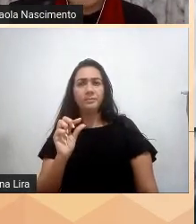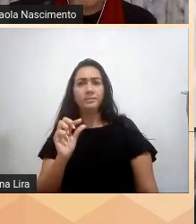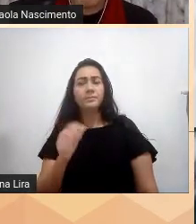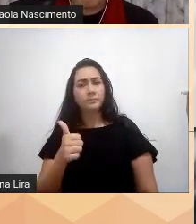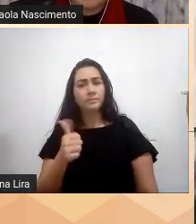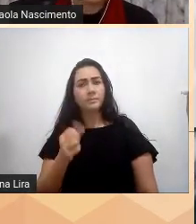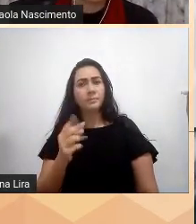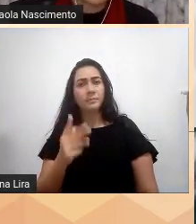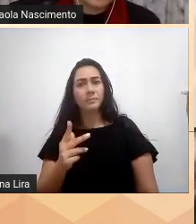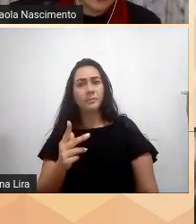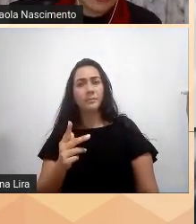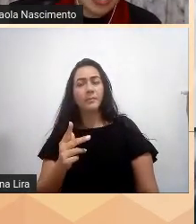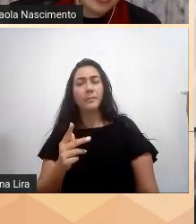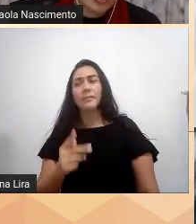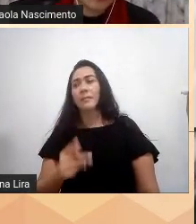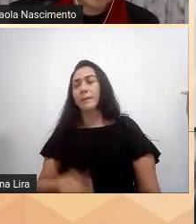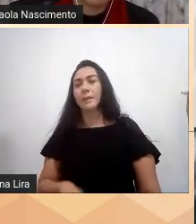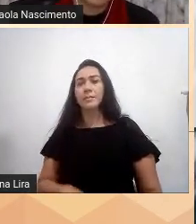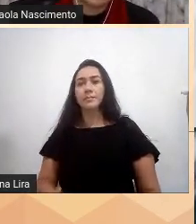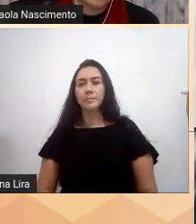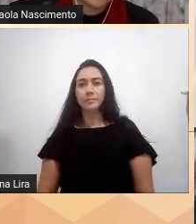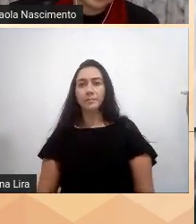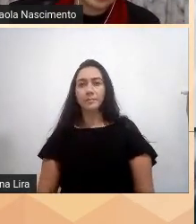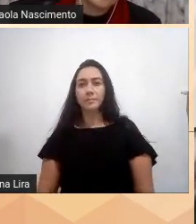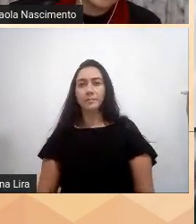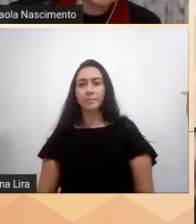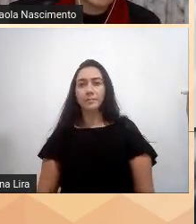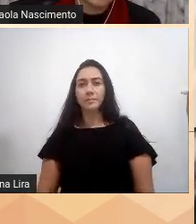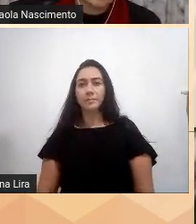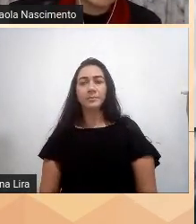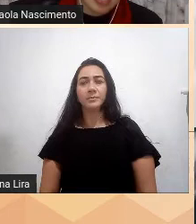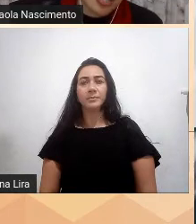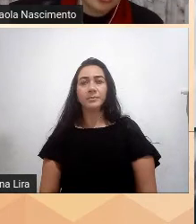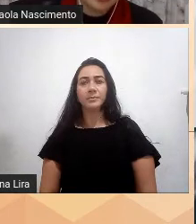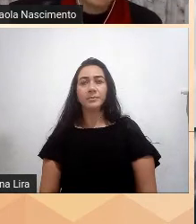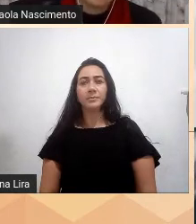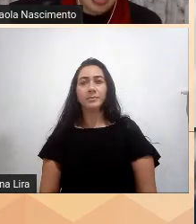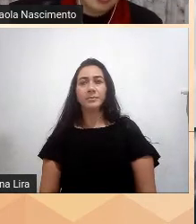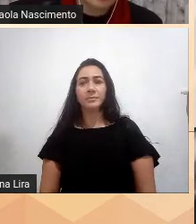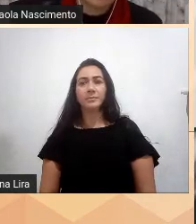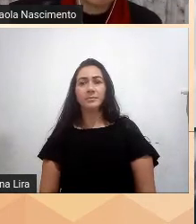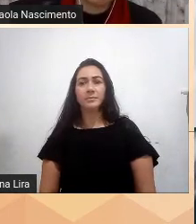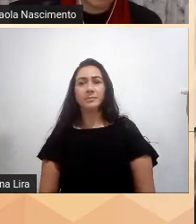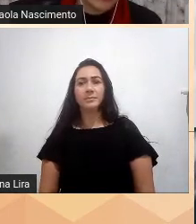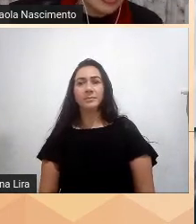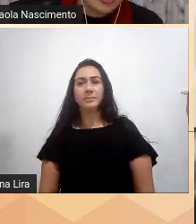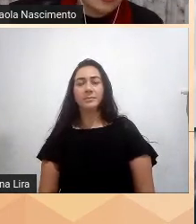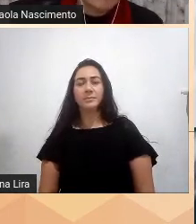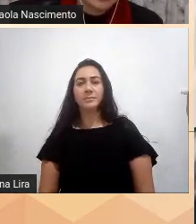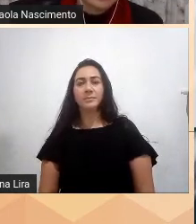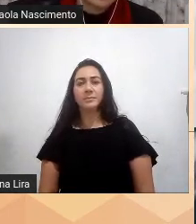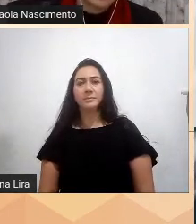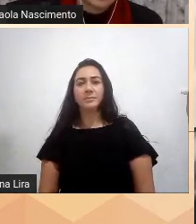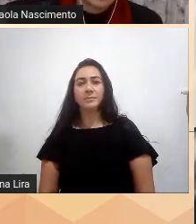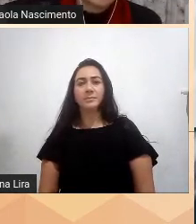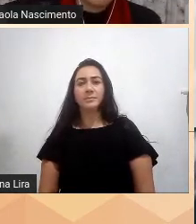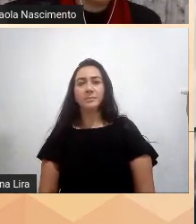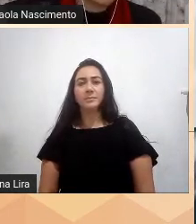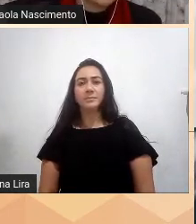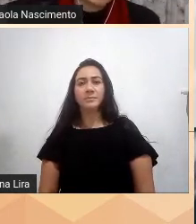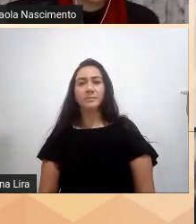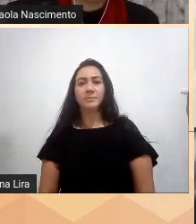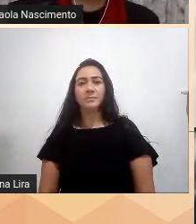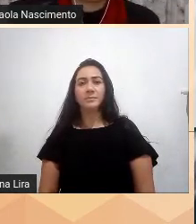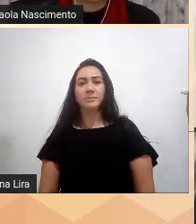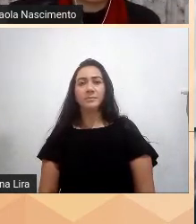quando você pensar em oferecer algo para a comunidade, você tem que entender a realidade dessa comunidade. Teve